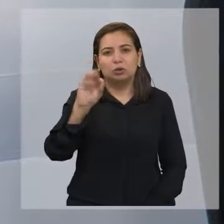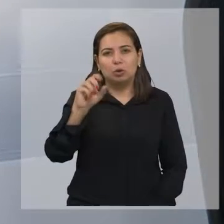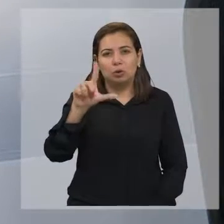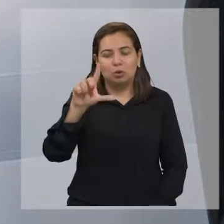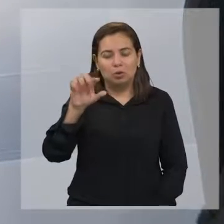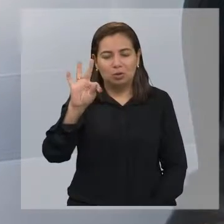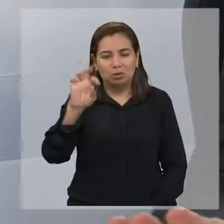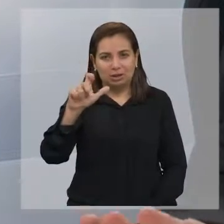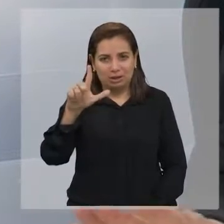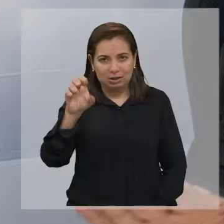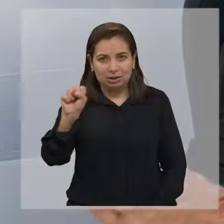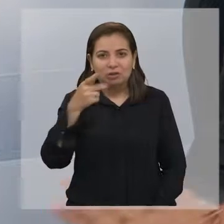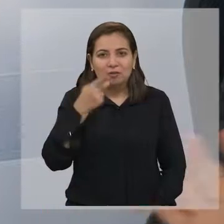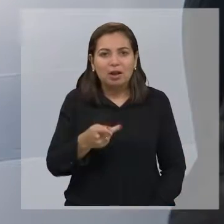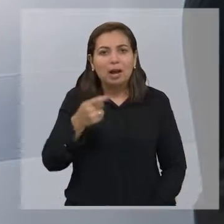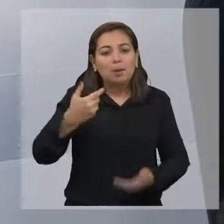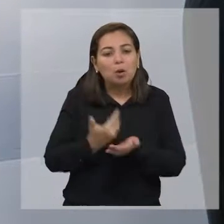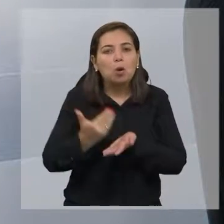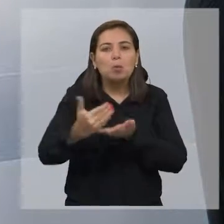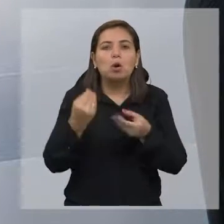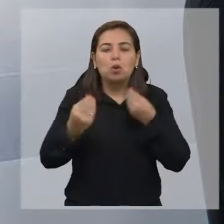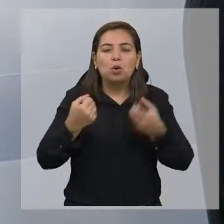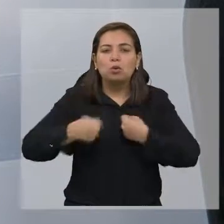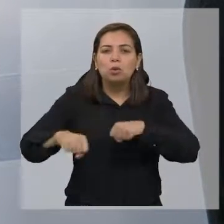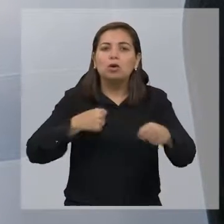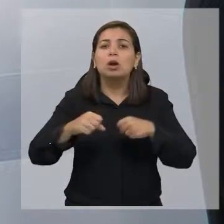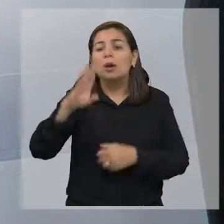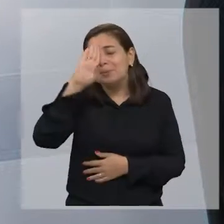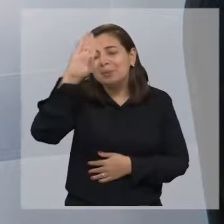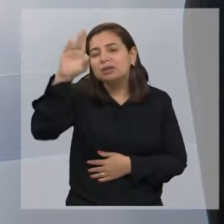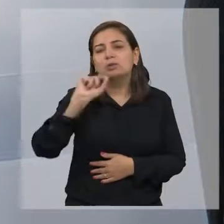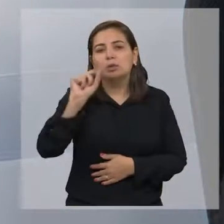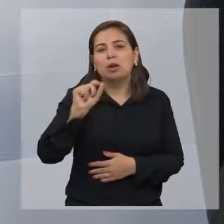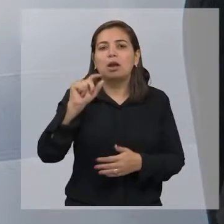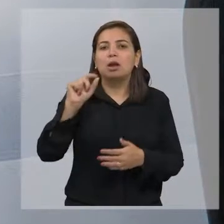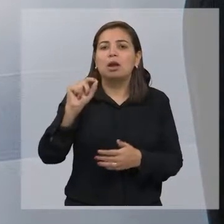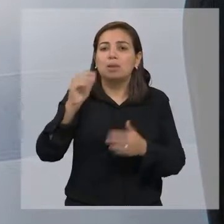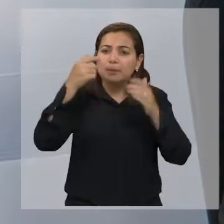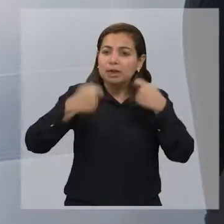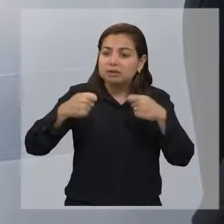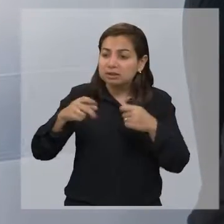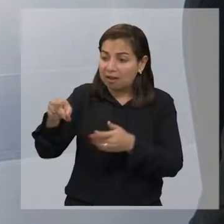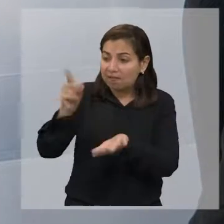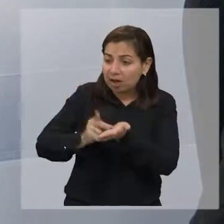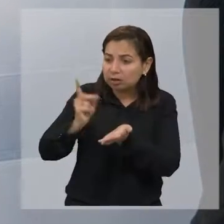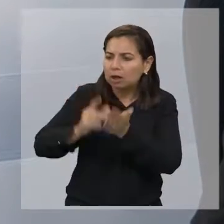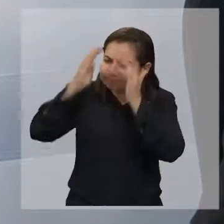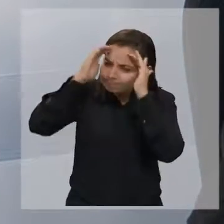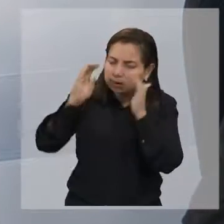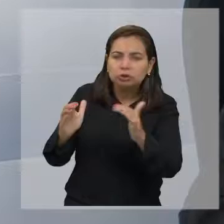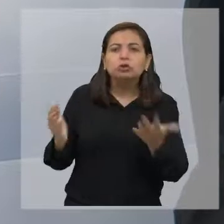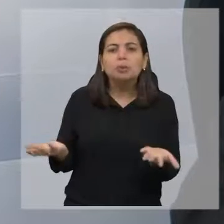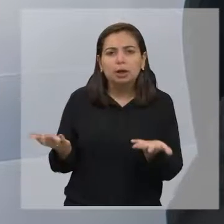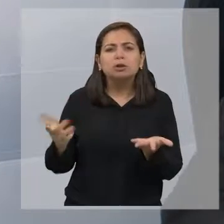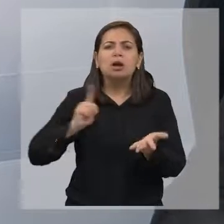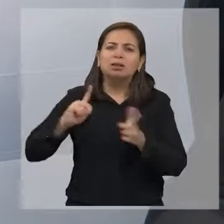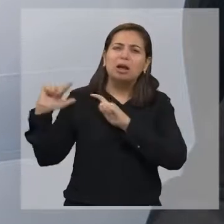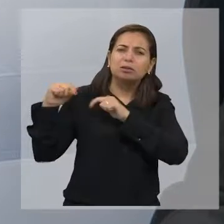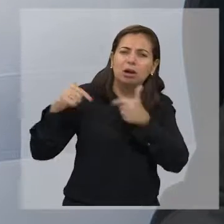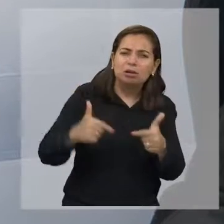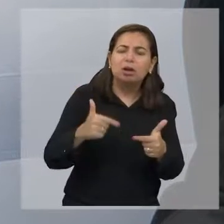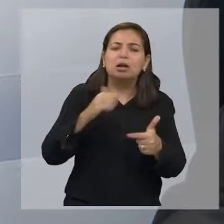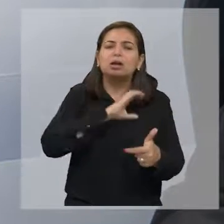iniciar o debate. E o nosso ponto de partida é o respeito à verdade. A própria tradição cristã já diz: